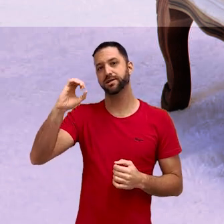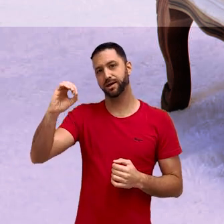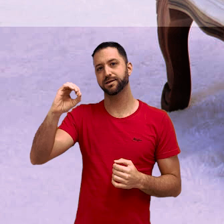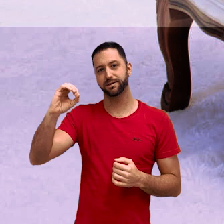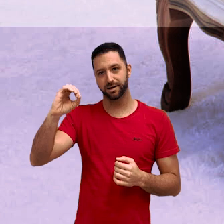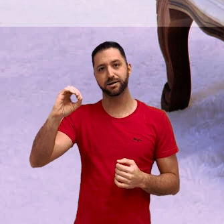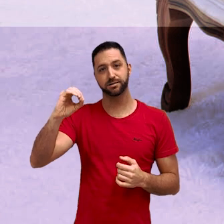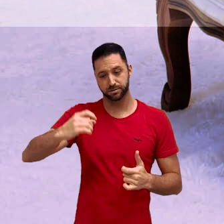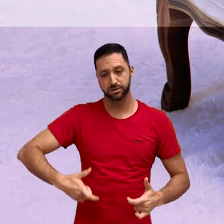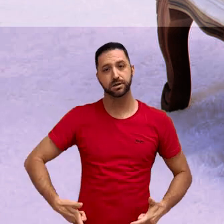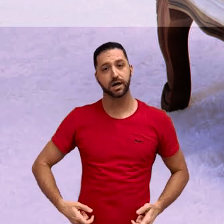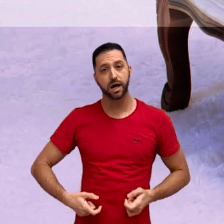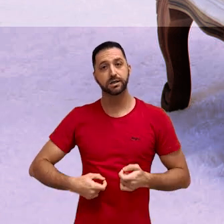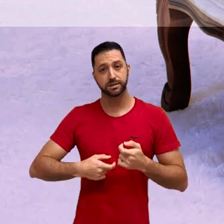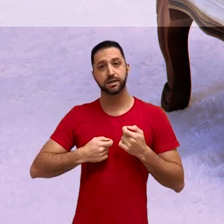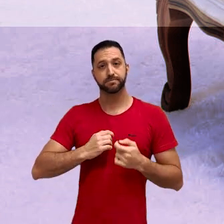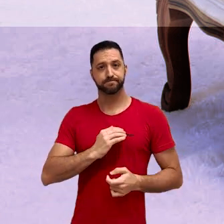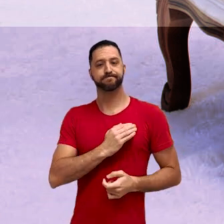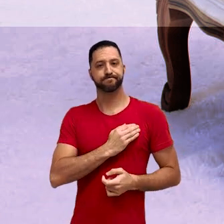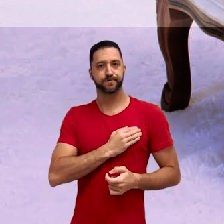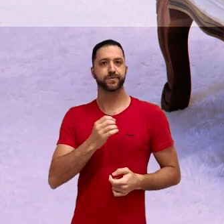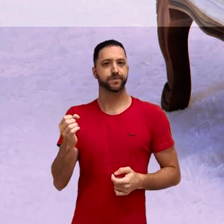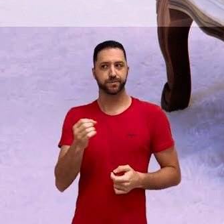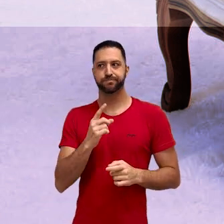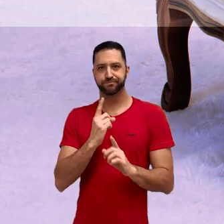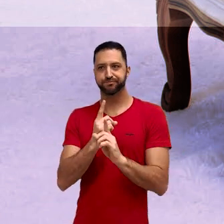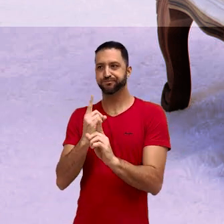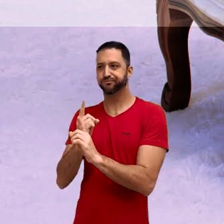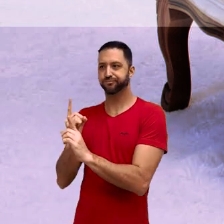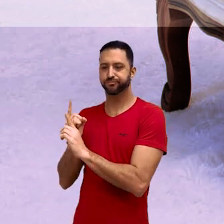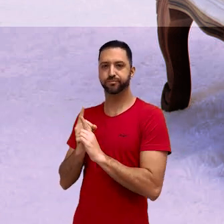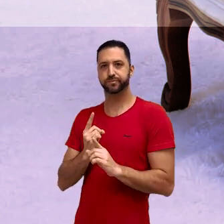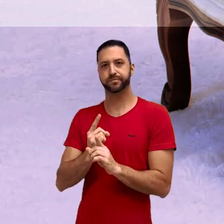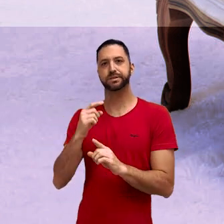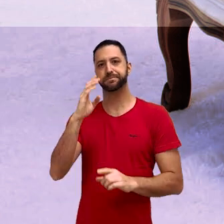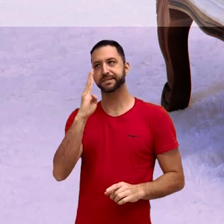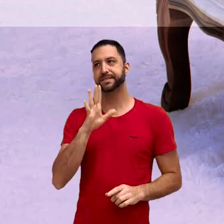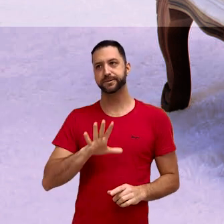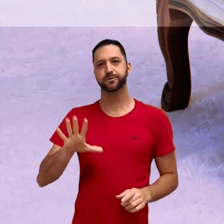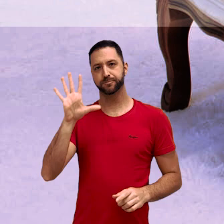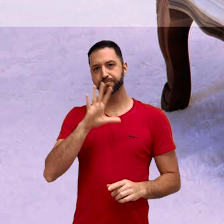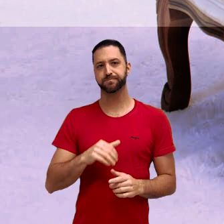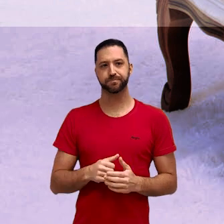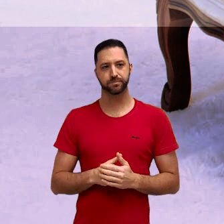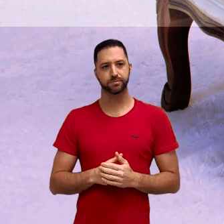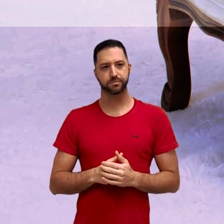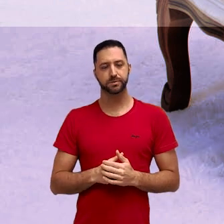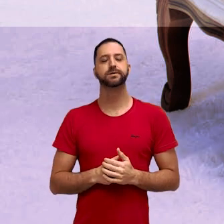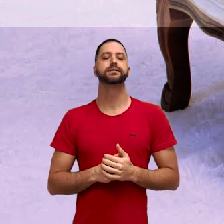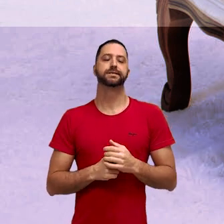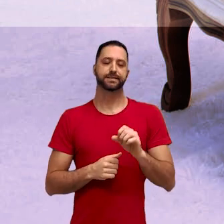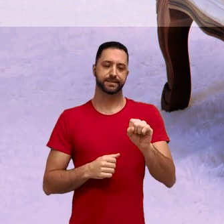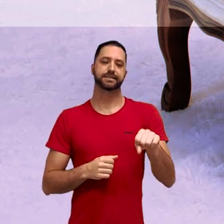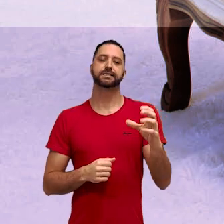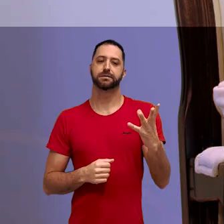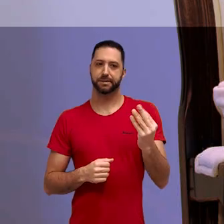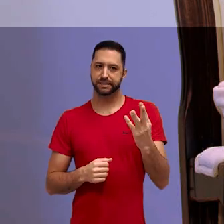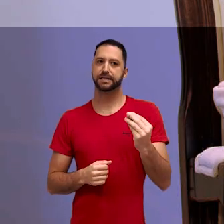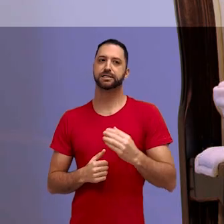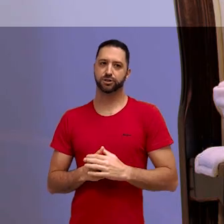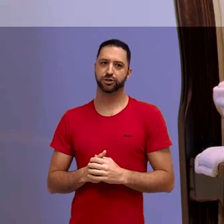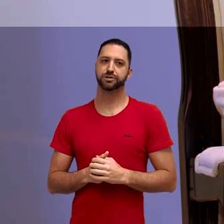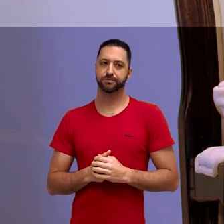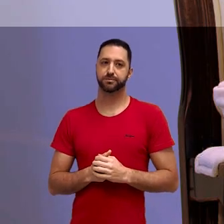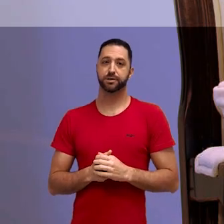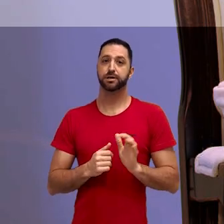66.280 no Brasil, pacientes com novos casos de câncer de mama. Puxa vida, muita coisa. É bastante. E